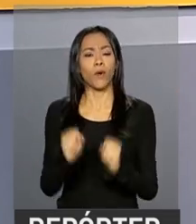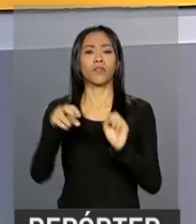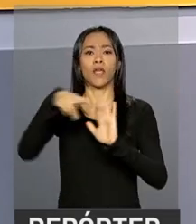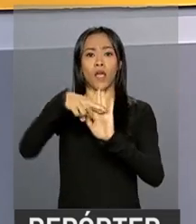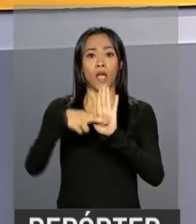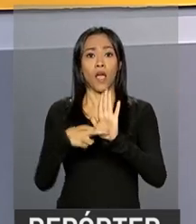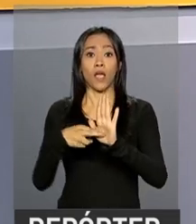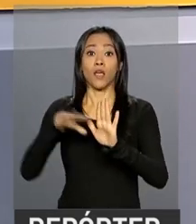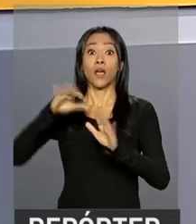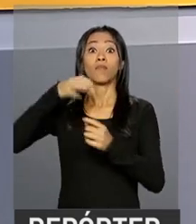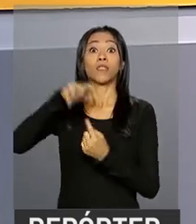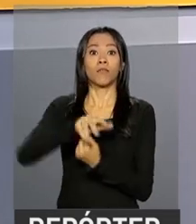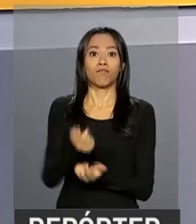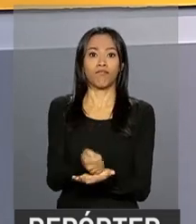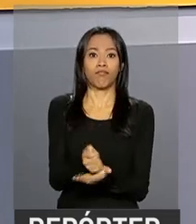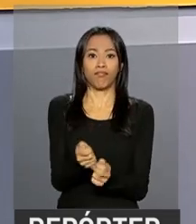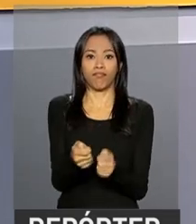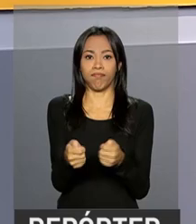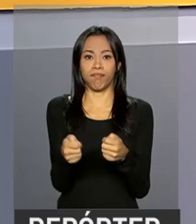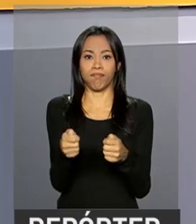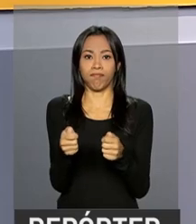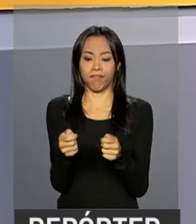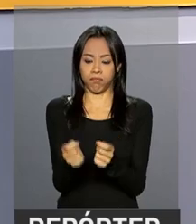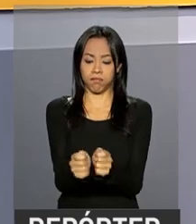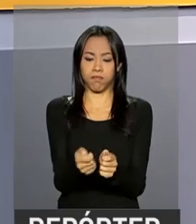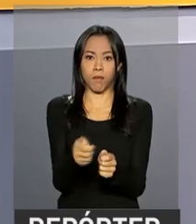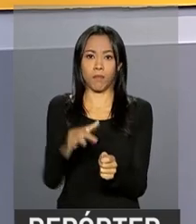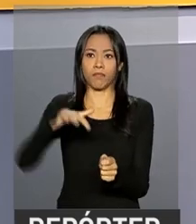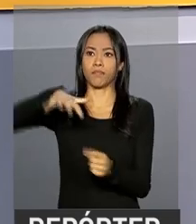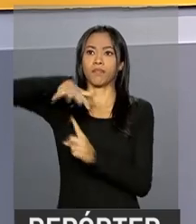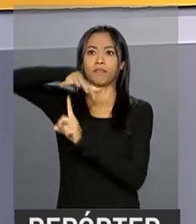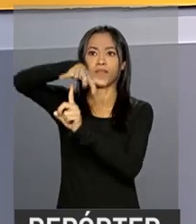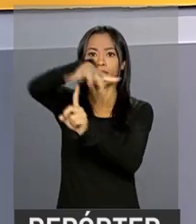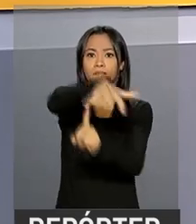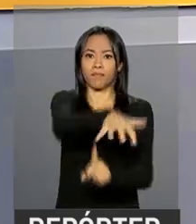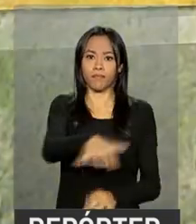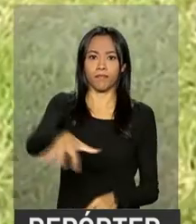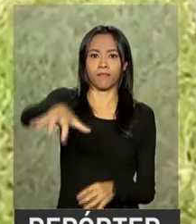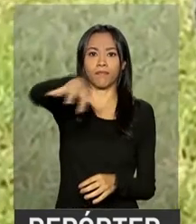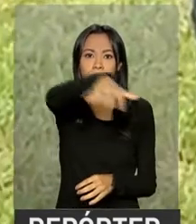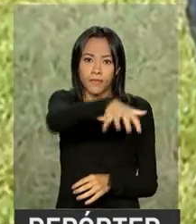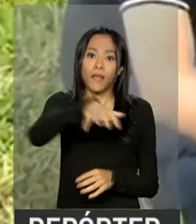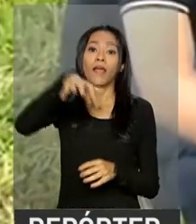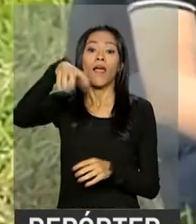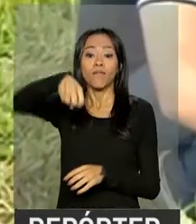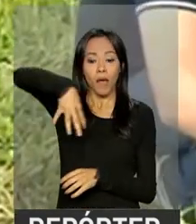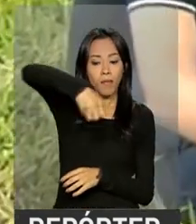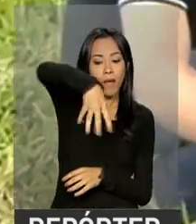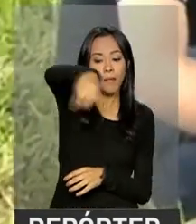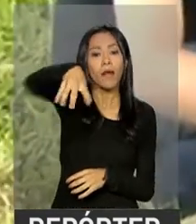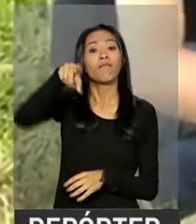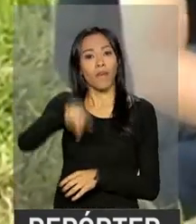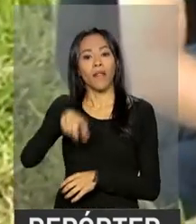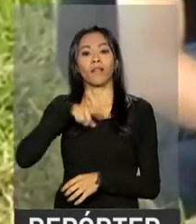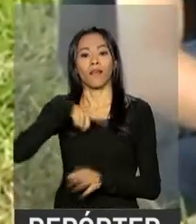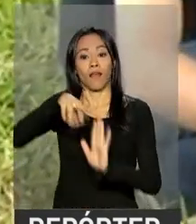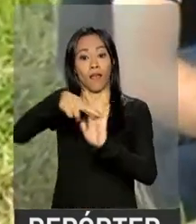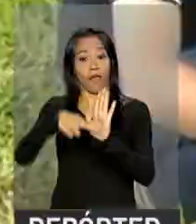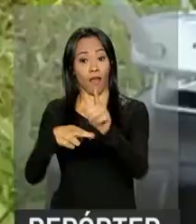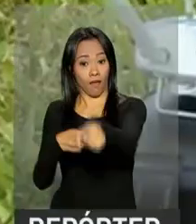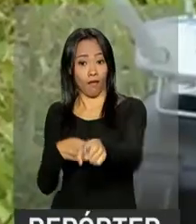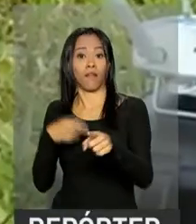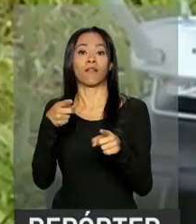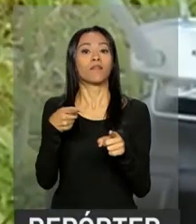aeronaves remotamente pilotadas conhecidas como drones a ANAC deve inclusive passar a exigir habilitação para modelos de